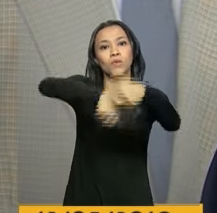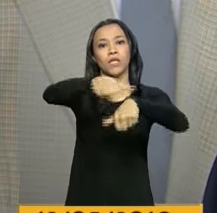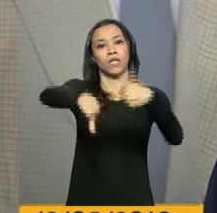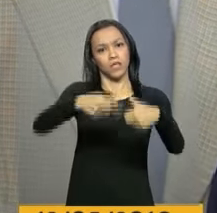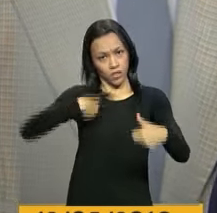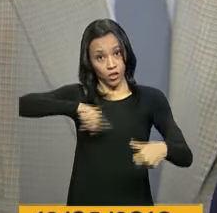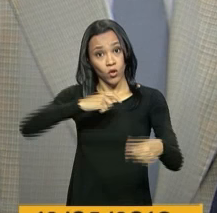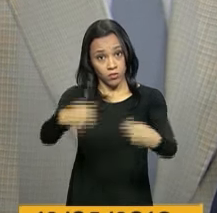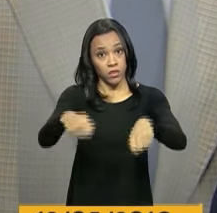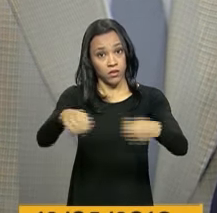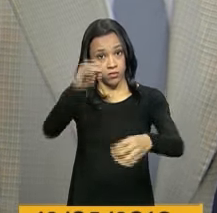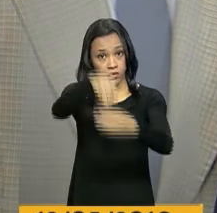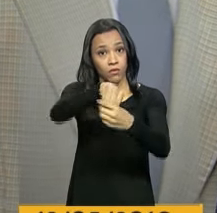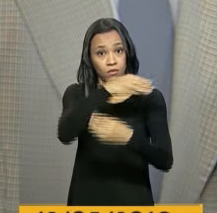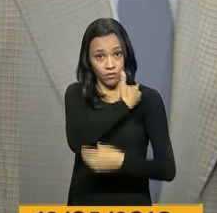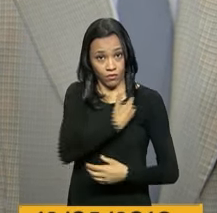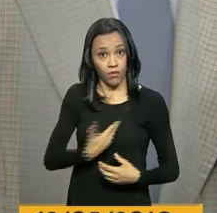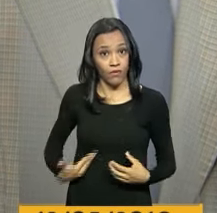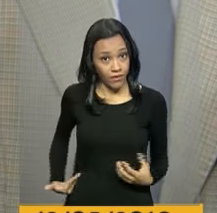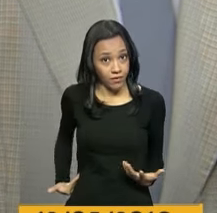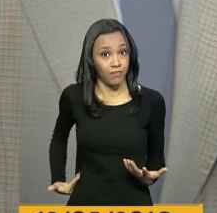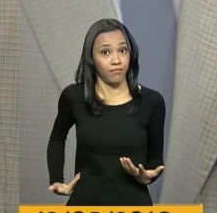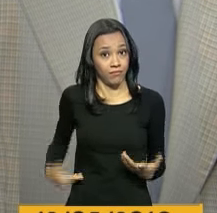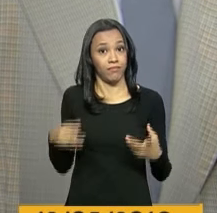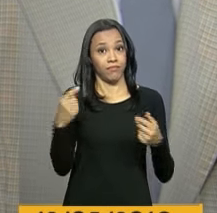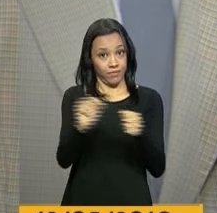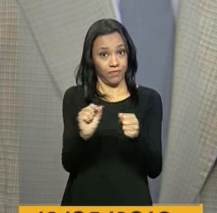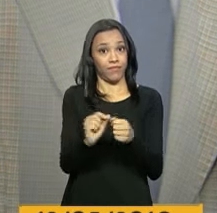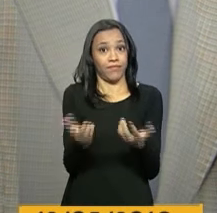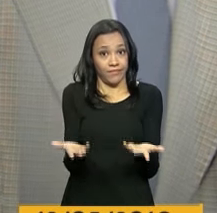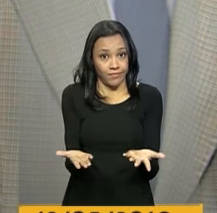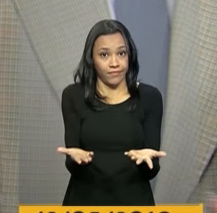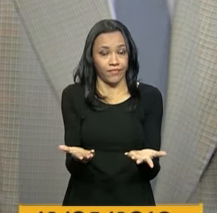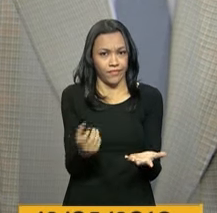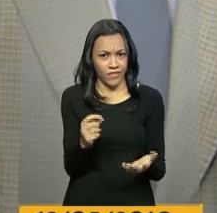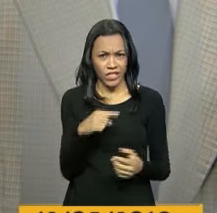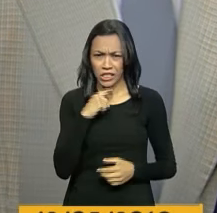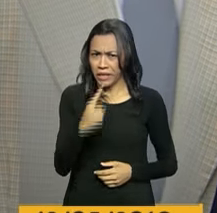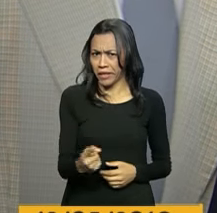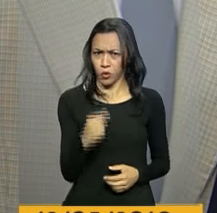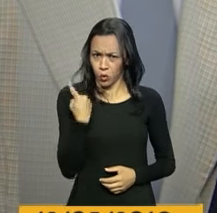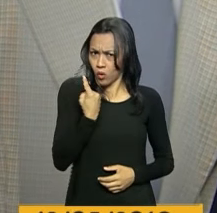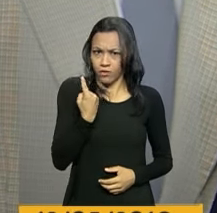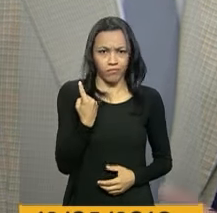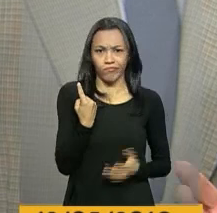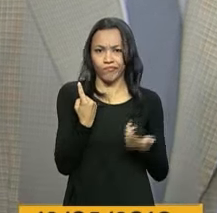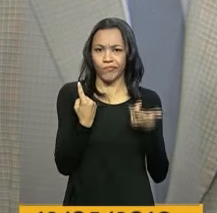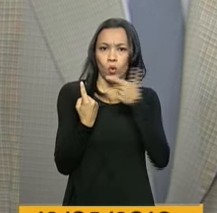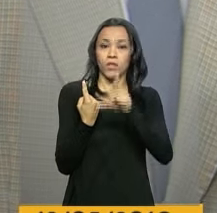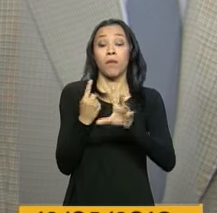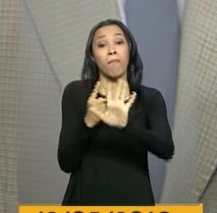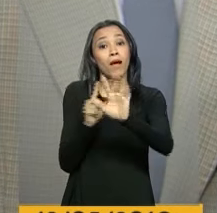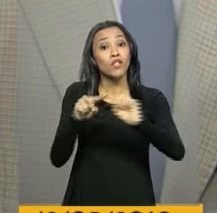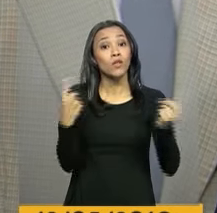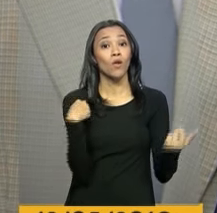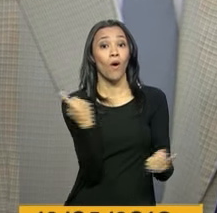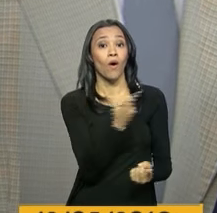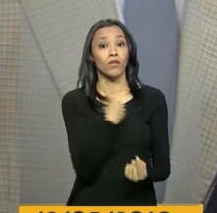que precisamos realizar. Mas nós,